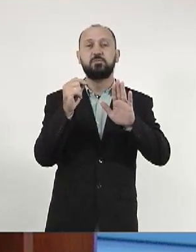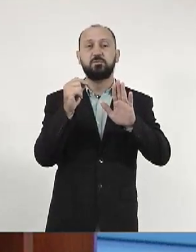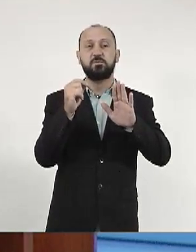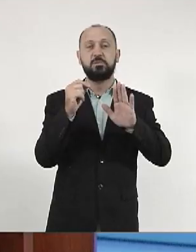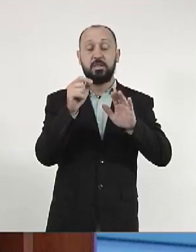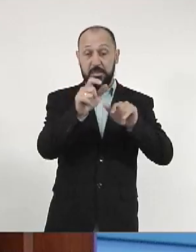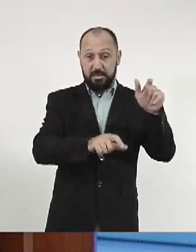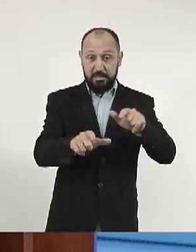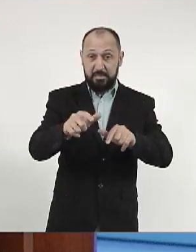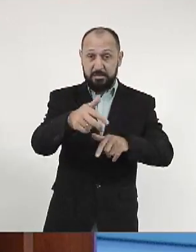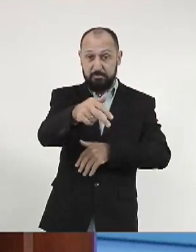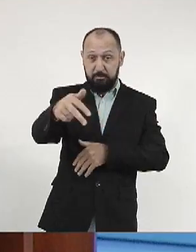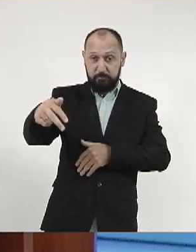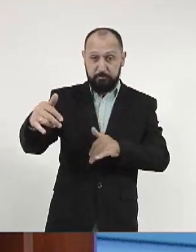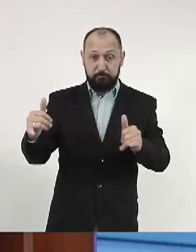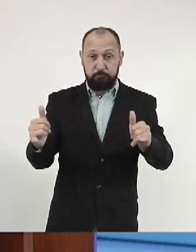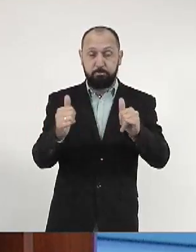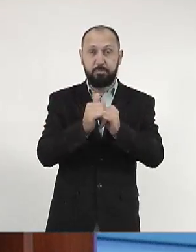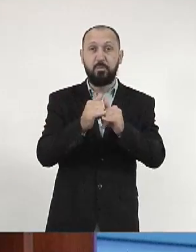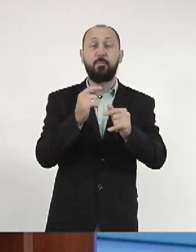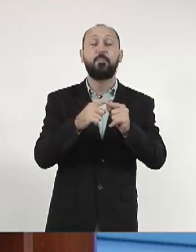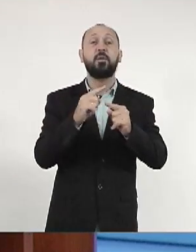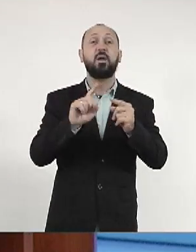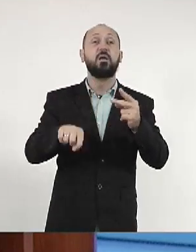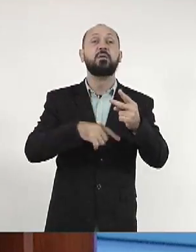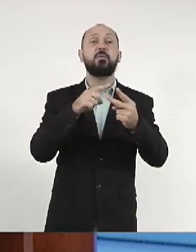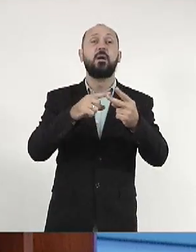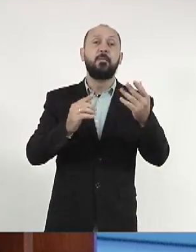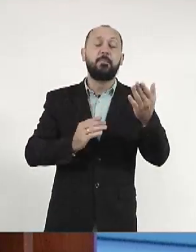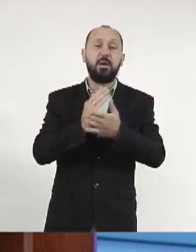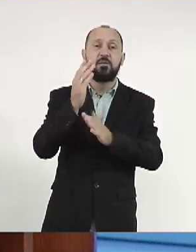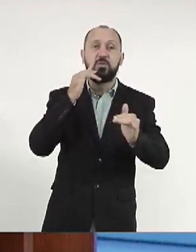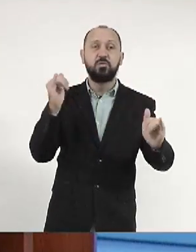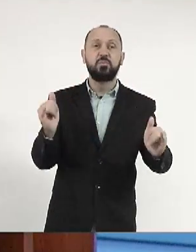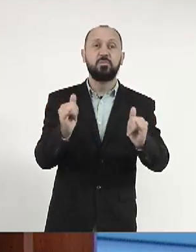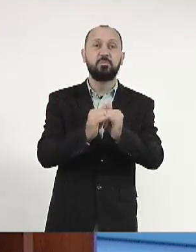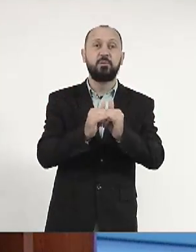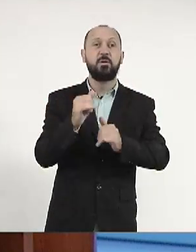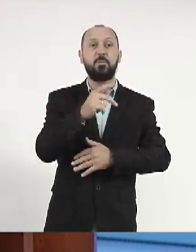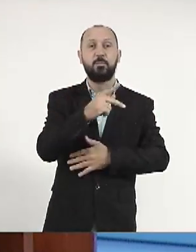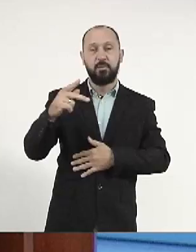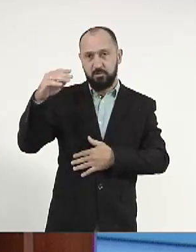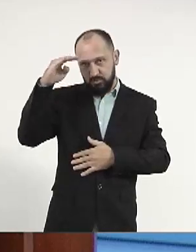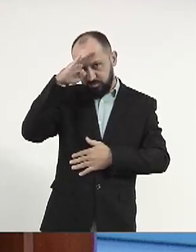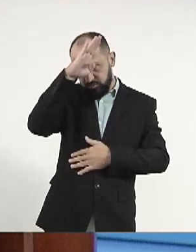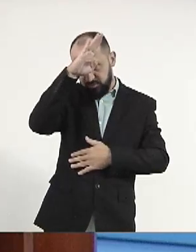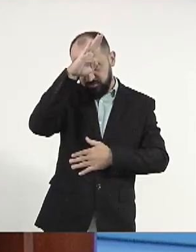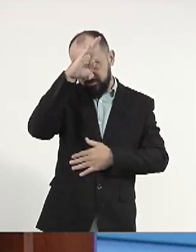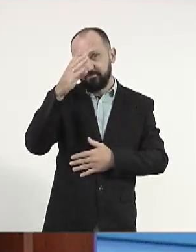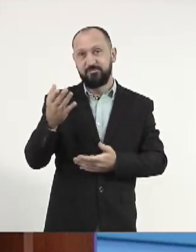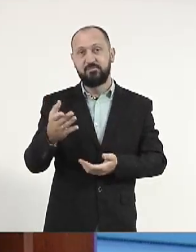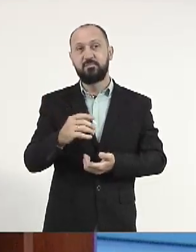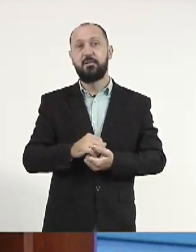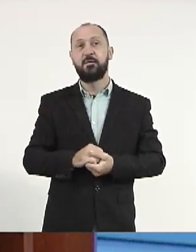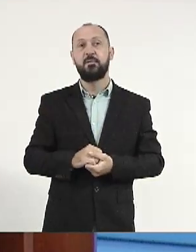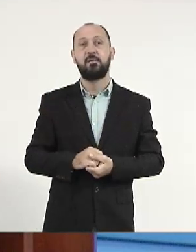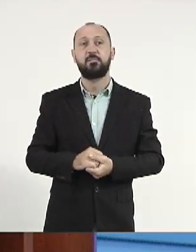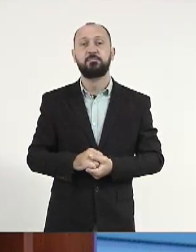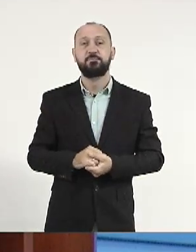vândalos tem um objetivo depois, em seguida, aprovar a anistia para o presidente Bolsonaro,